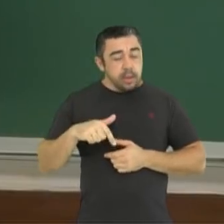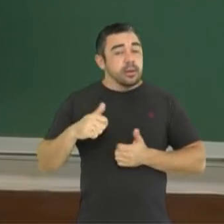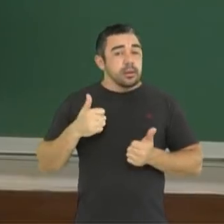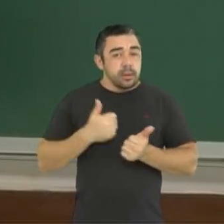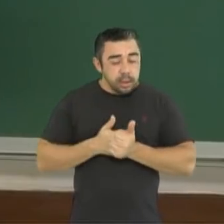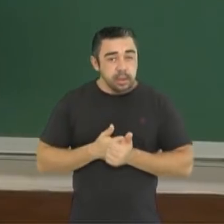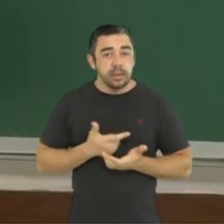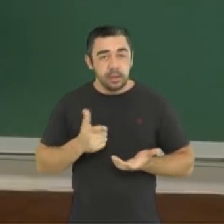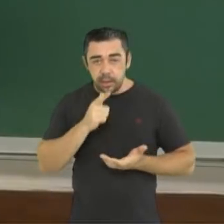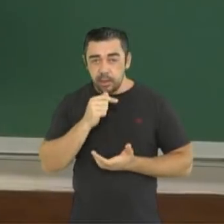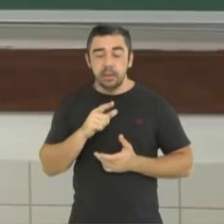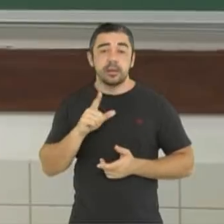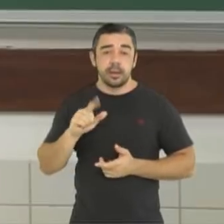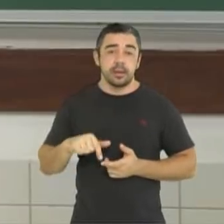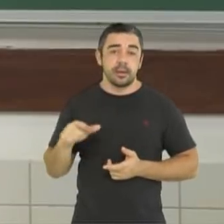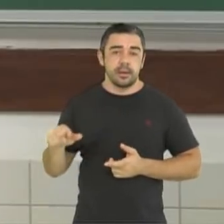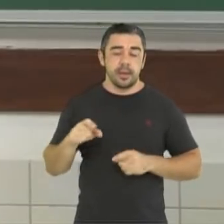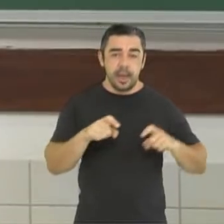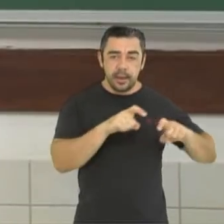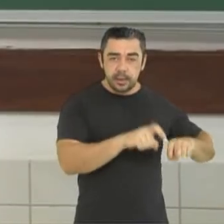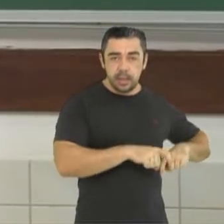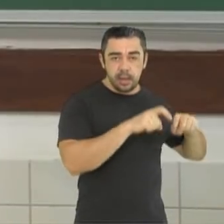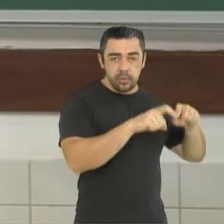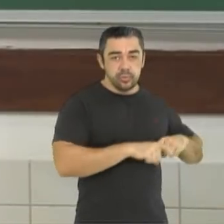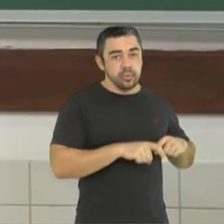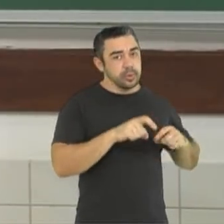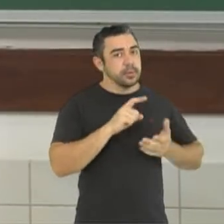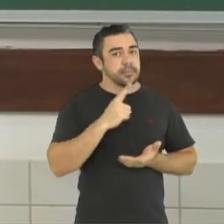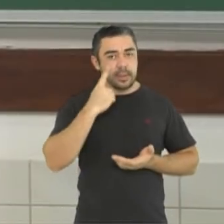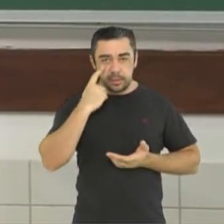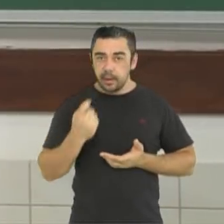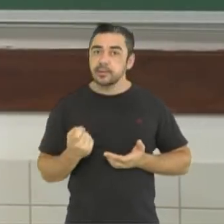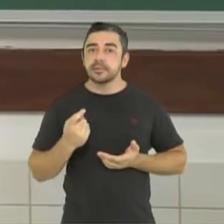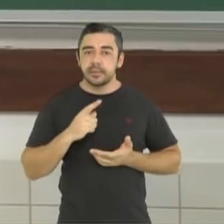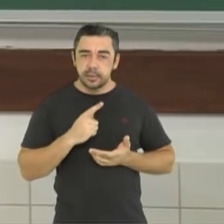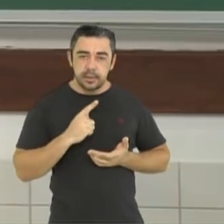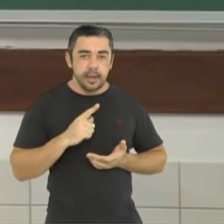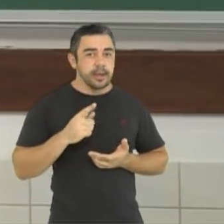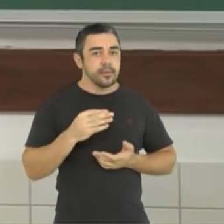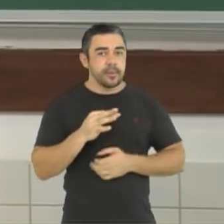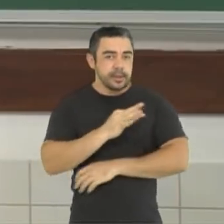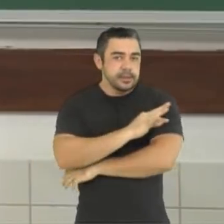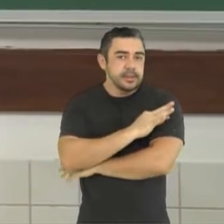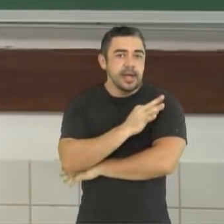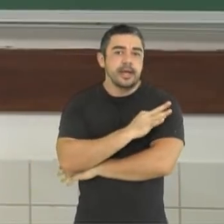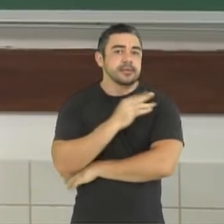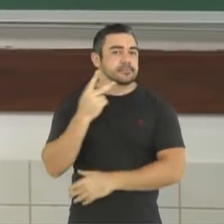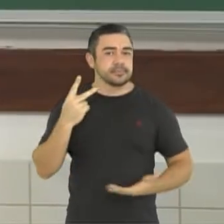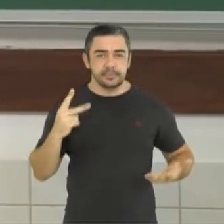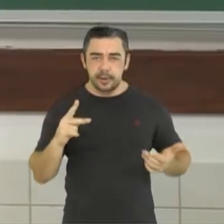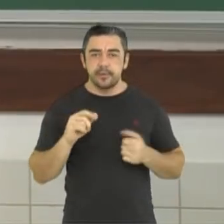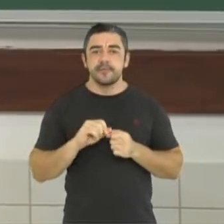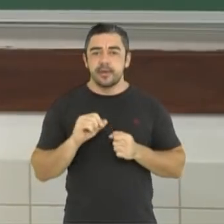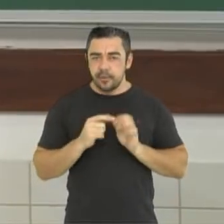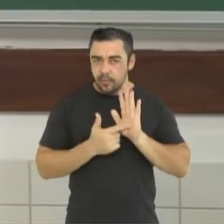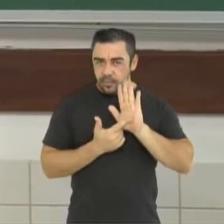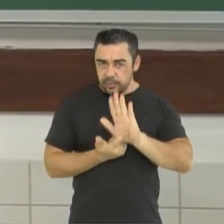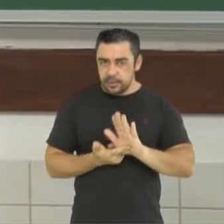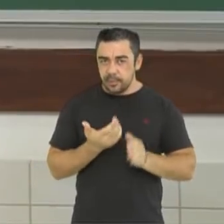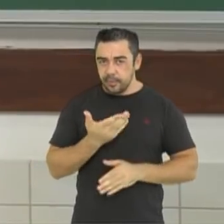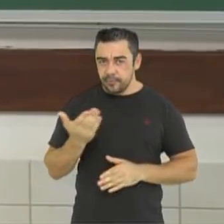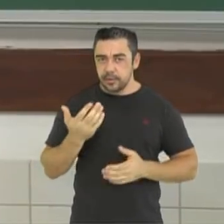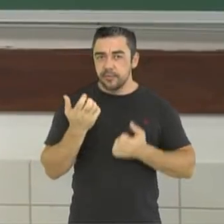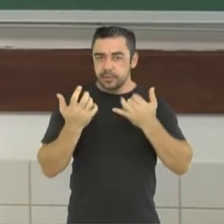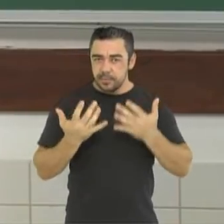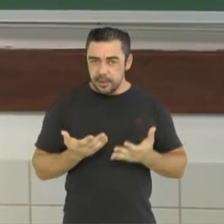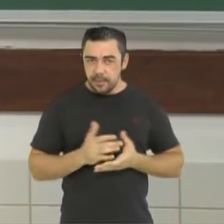lago. Tanto que a parte de agricultura tem uma coisa bem bacana, uma técnica mega legal que a professora vai trazer nessa aula e